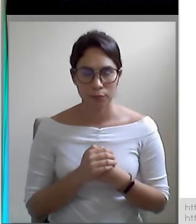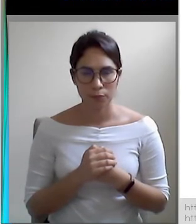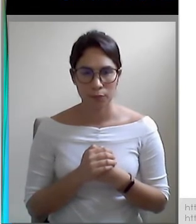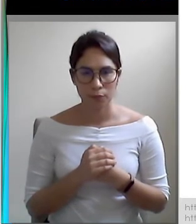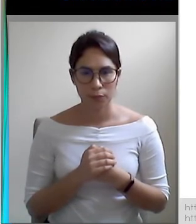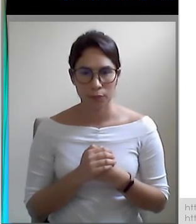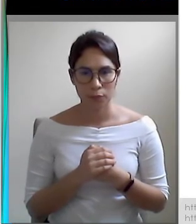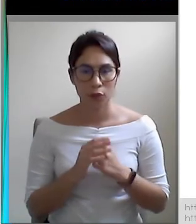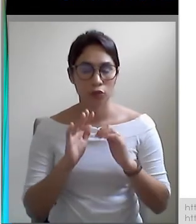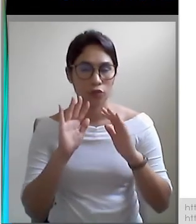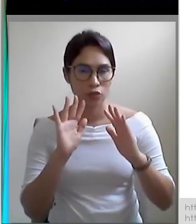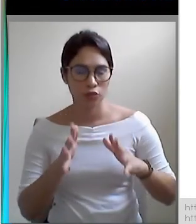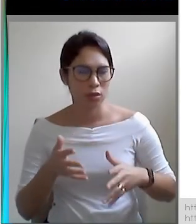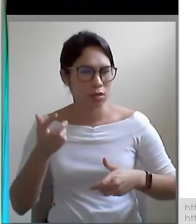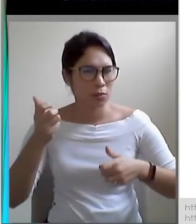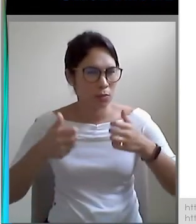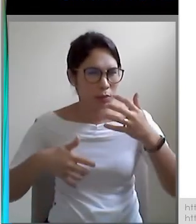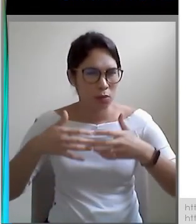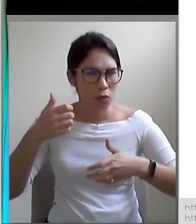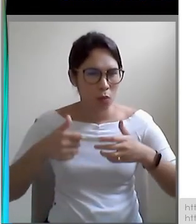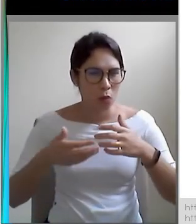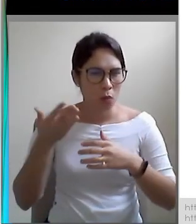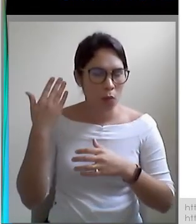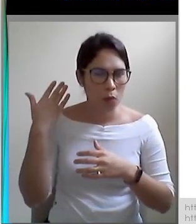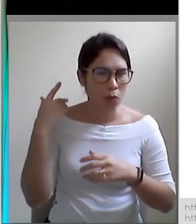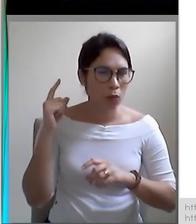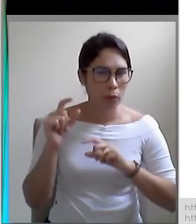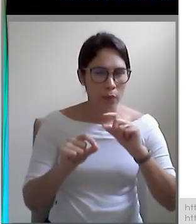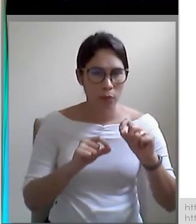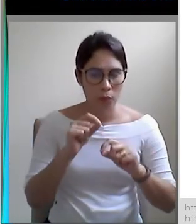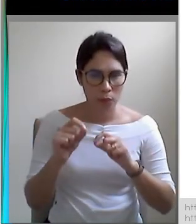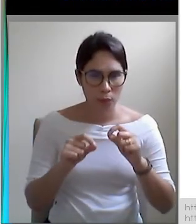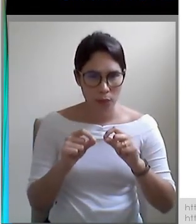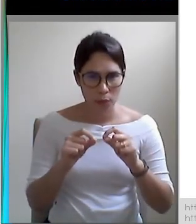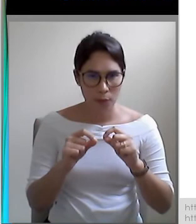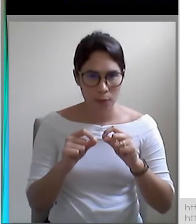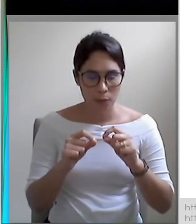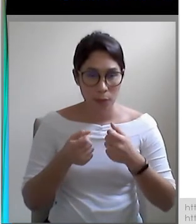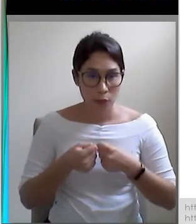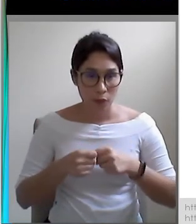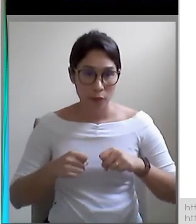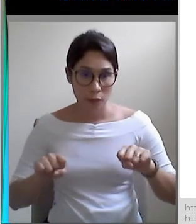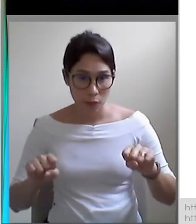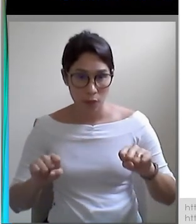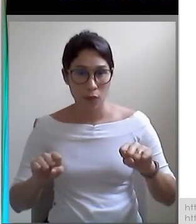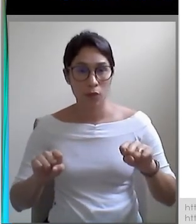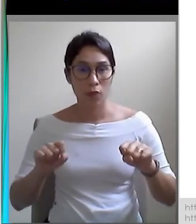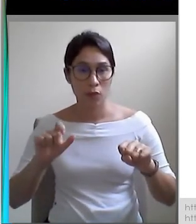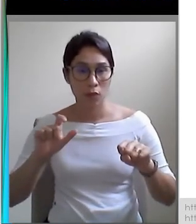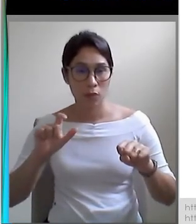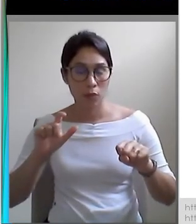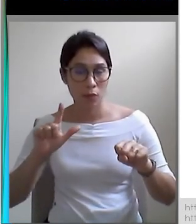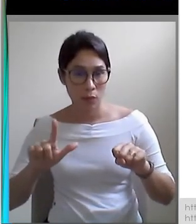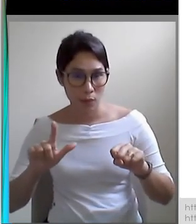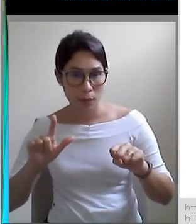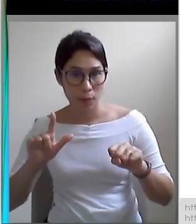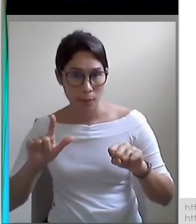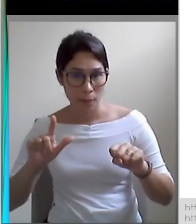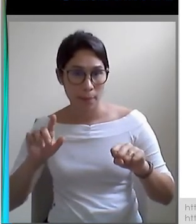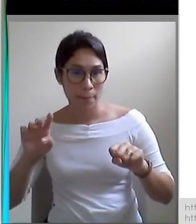Deve-se recordar que já mencionou-se anteriormente que os linfócitos B maduros transformam-se